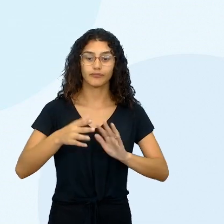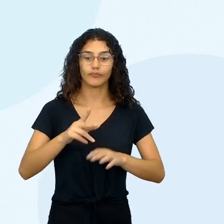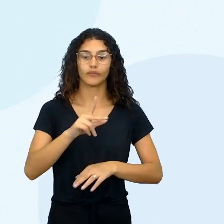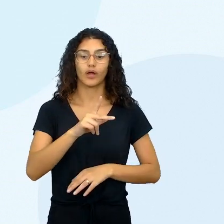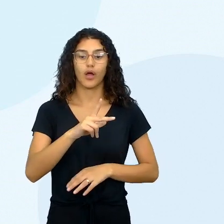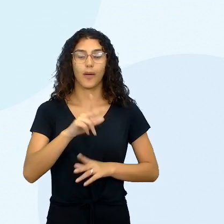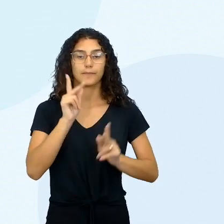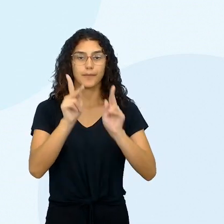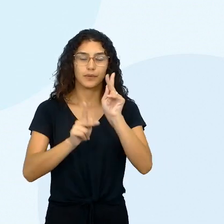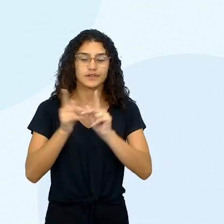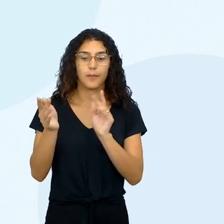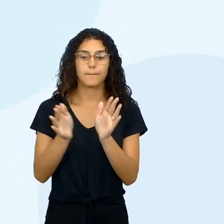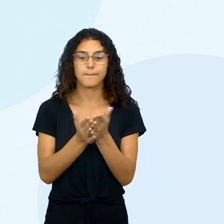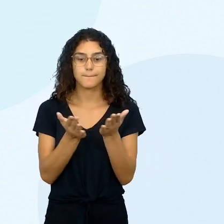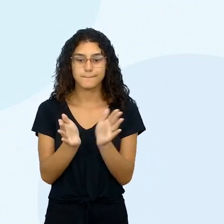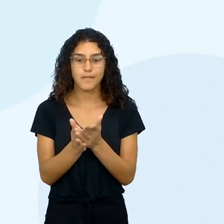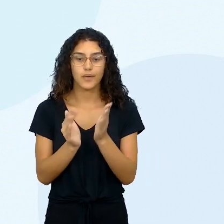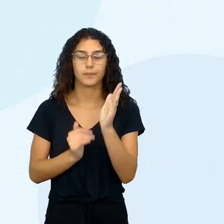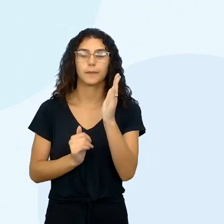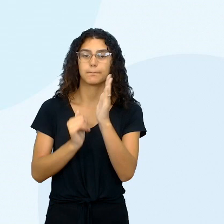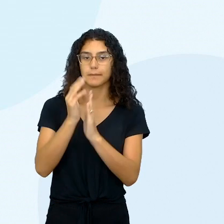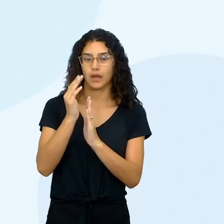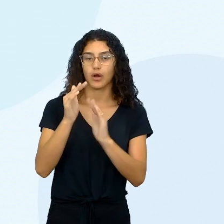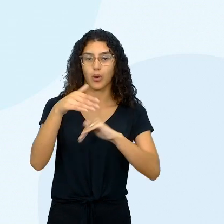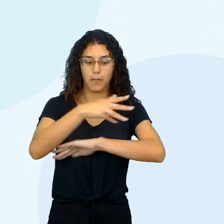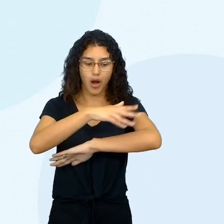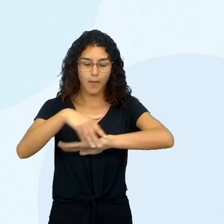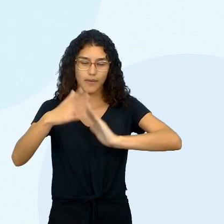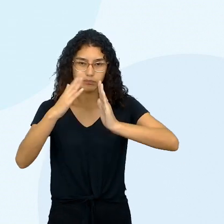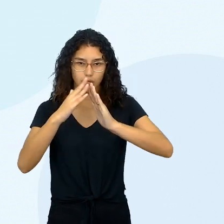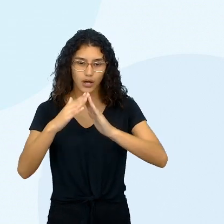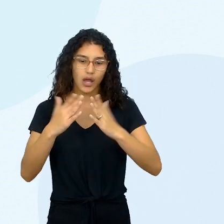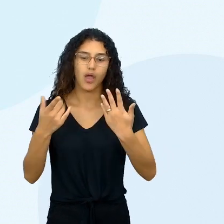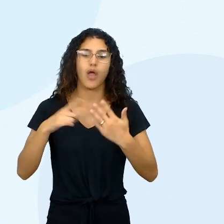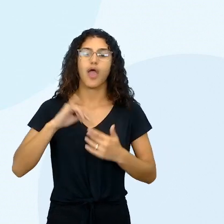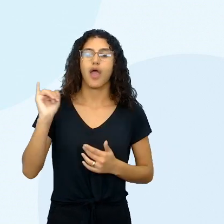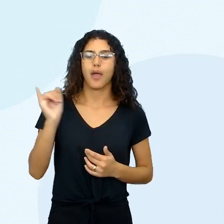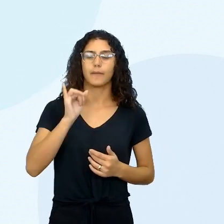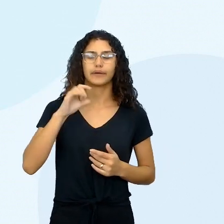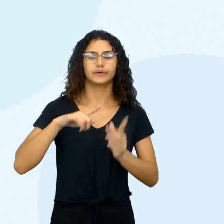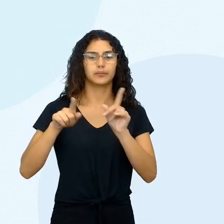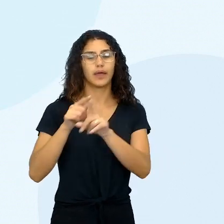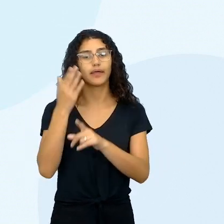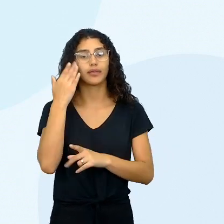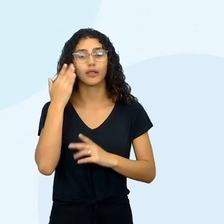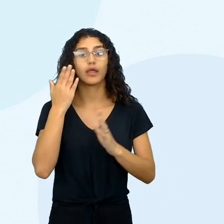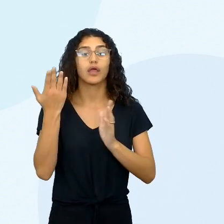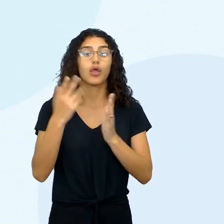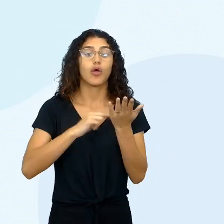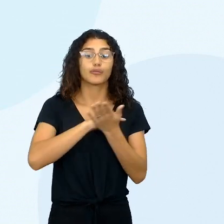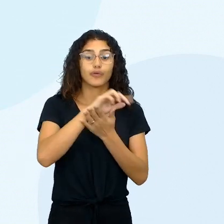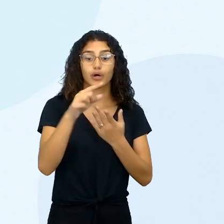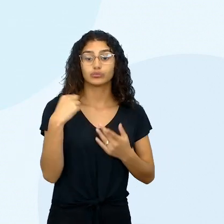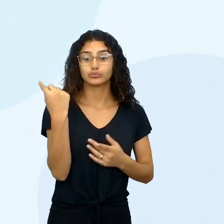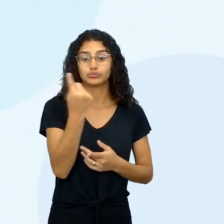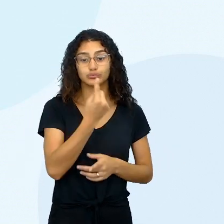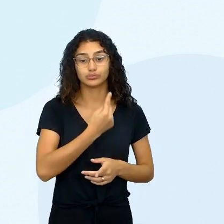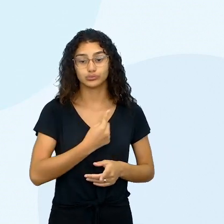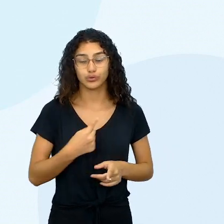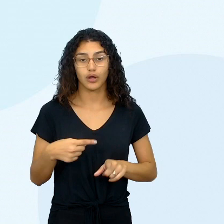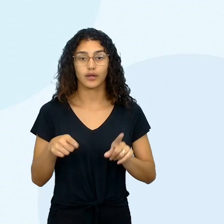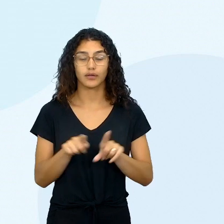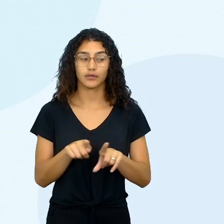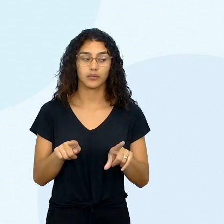mais pobres e maior situação de vulnerabilidade. Então é muito importante entender que muitos de nós aqui muitas vezes não